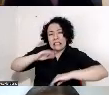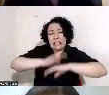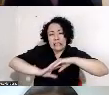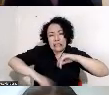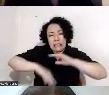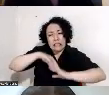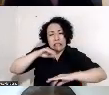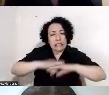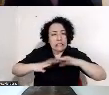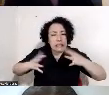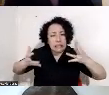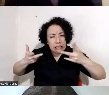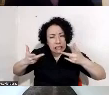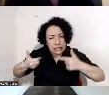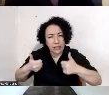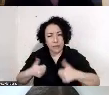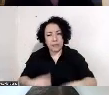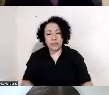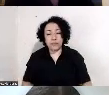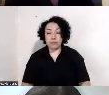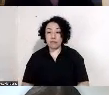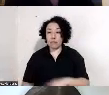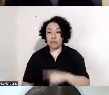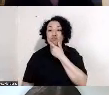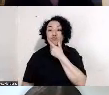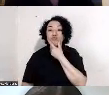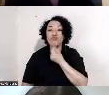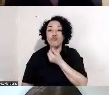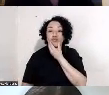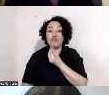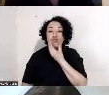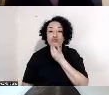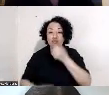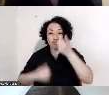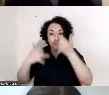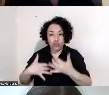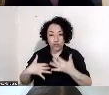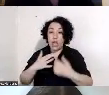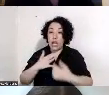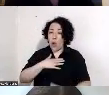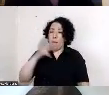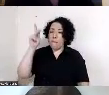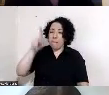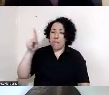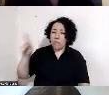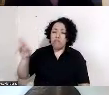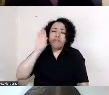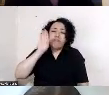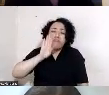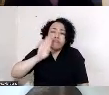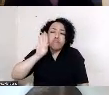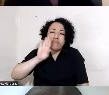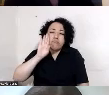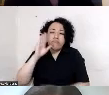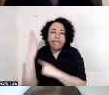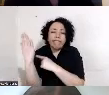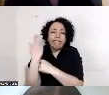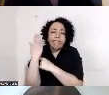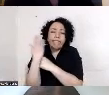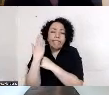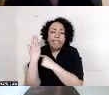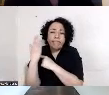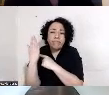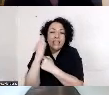diz, eu tive um professor incrível que me deu oportunidades de participar em projetos. Uma foi minha